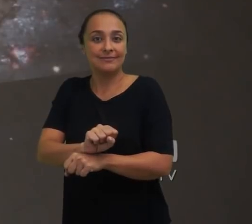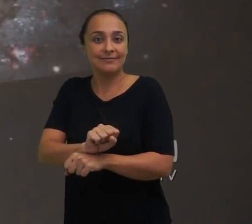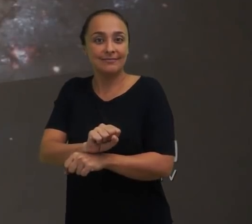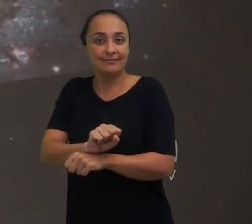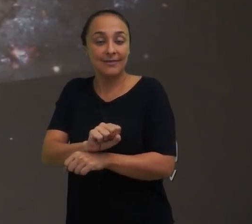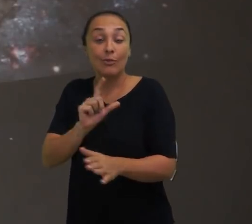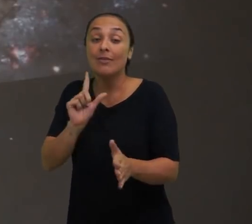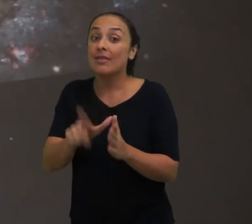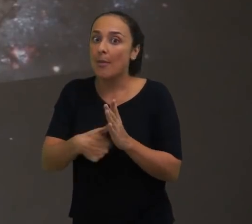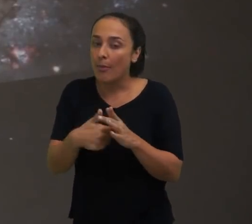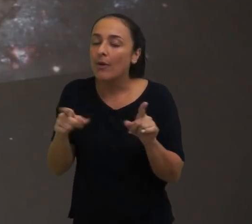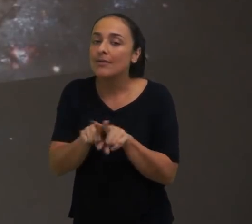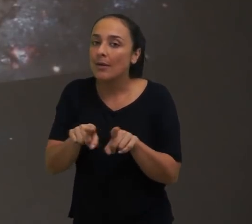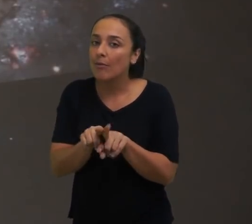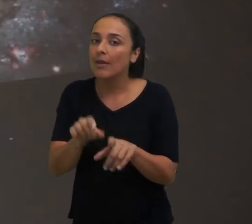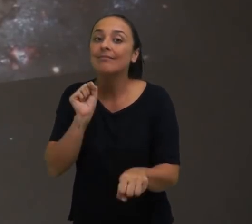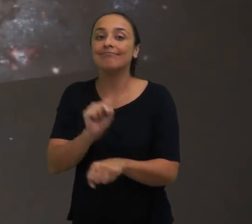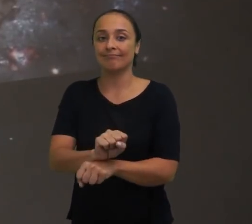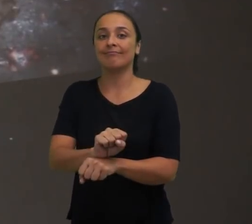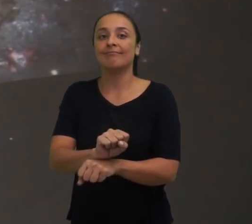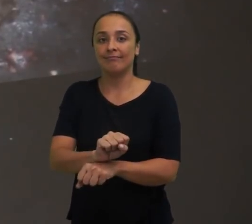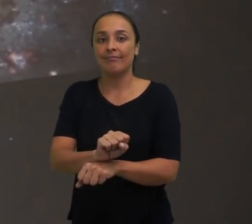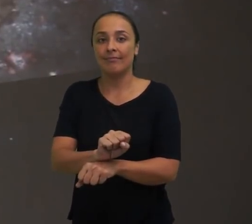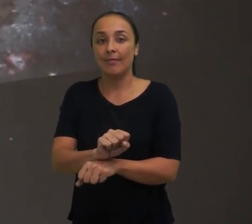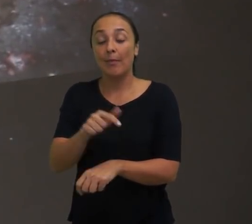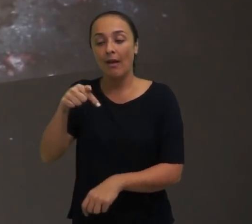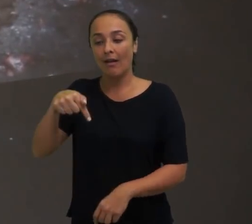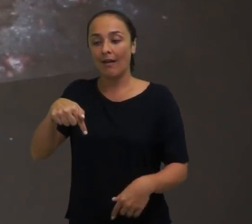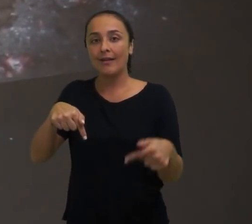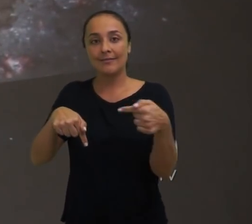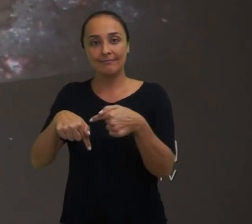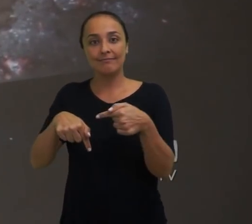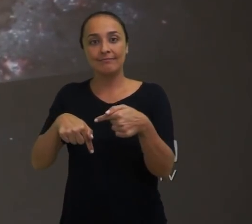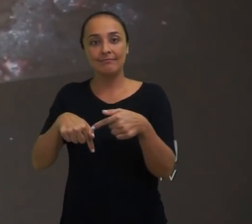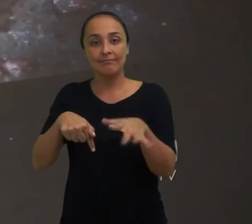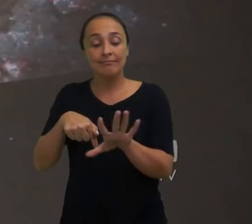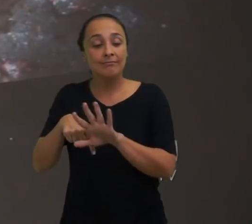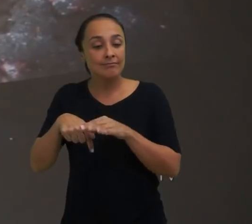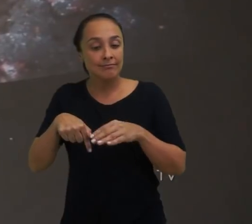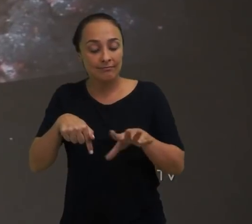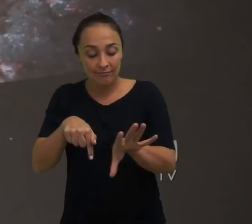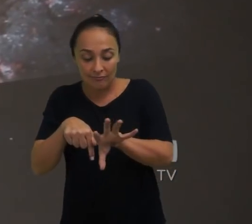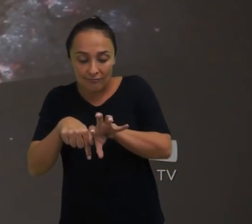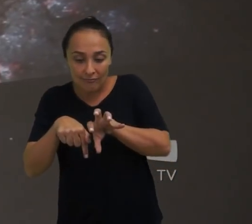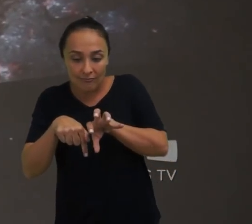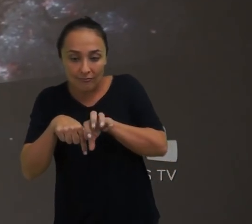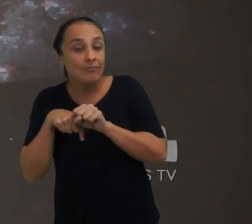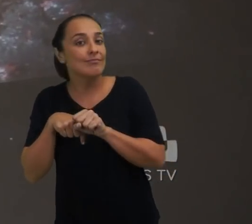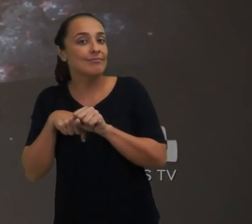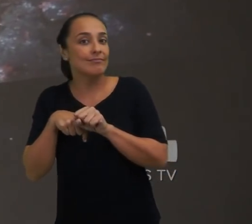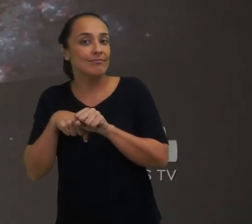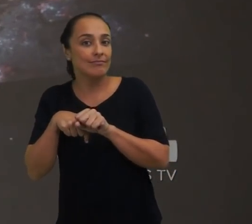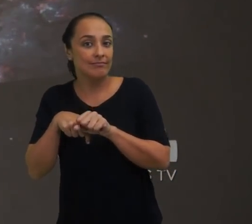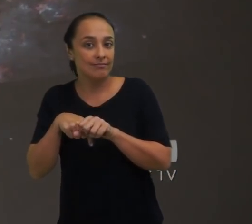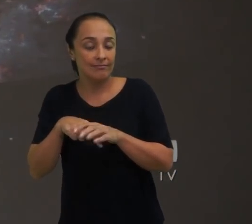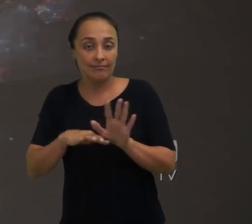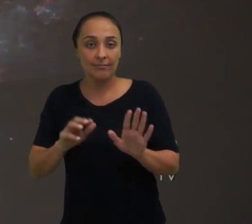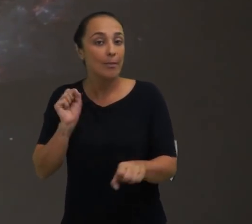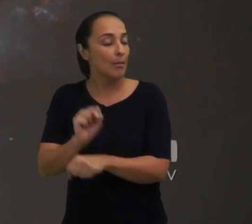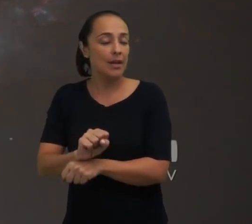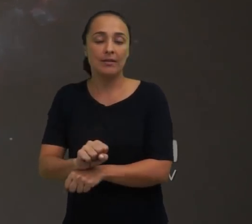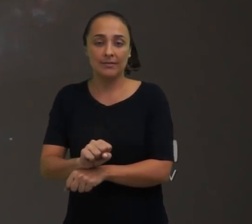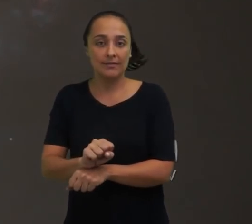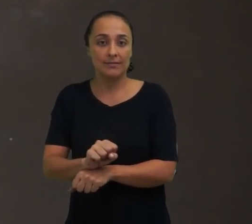as regiões de formação de estrelas aqui no entorno, tá? Essa onda de choque aqui, esse vento que se propaga. Tá? E aí arrasta o